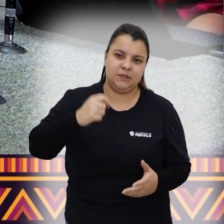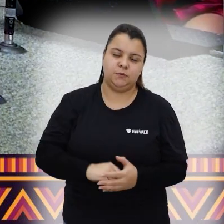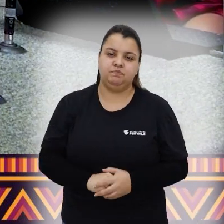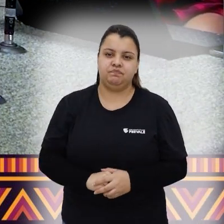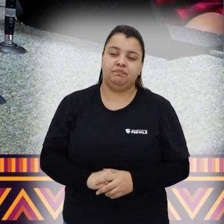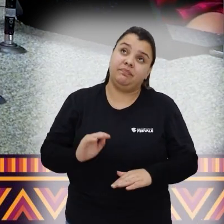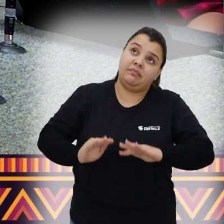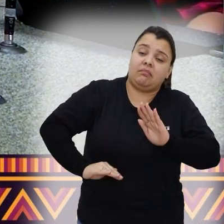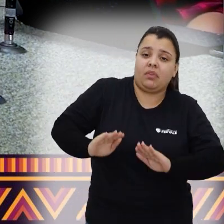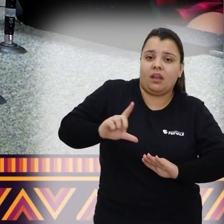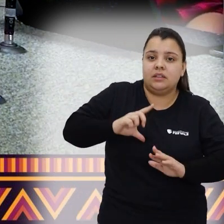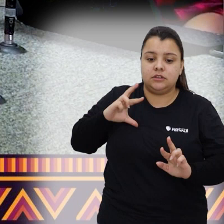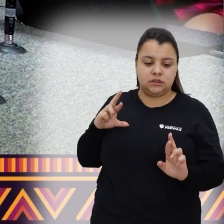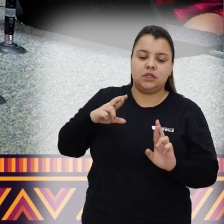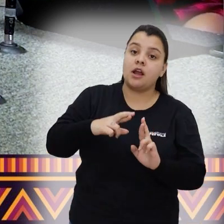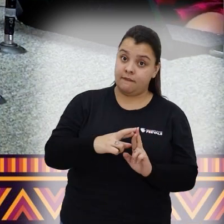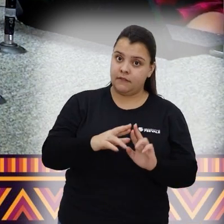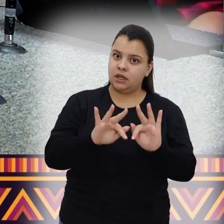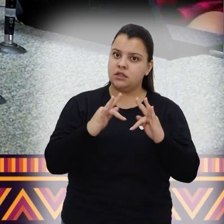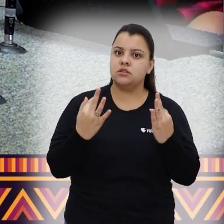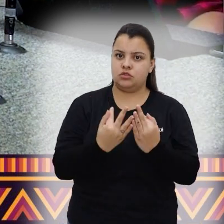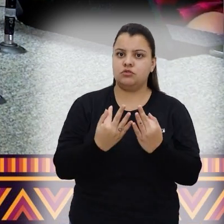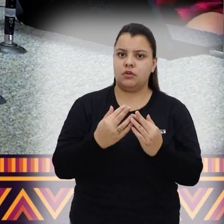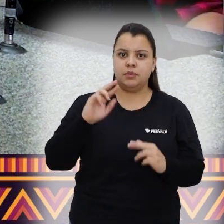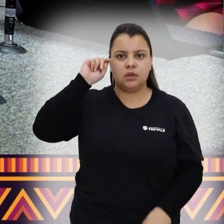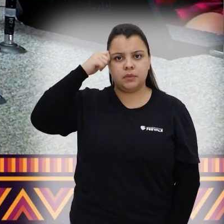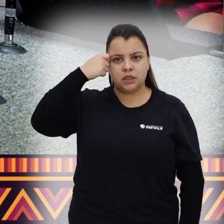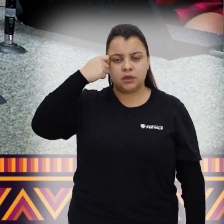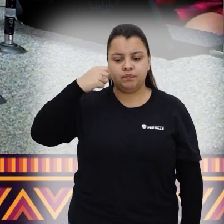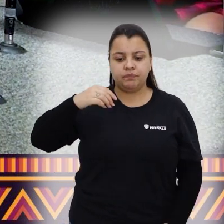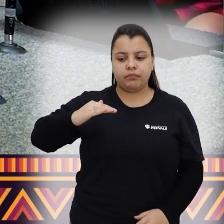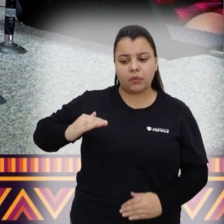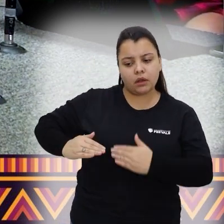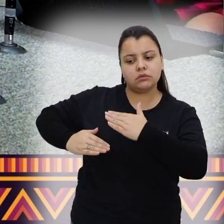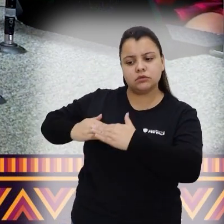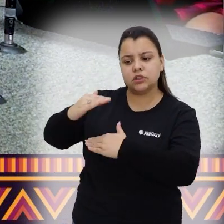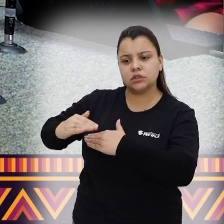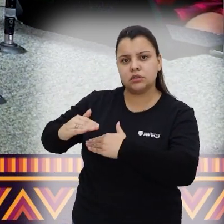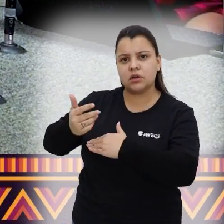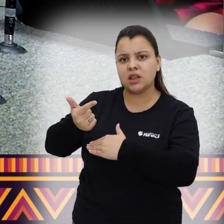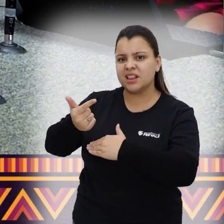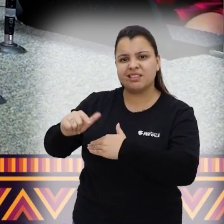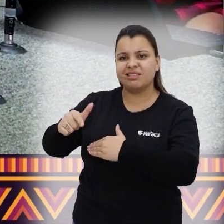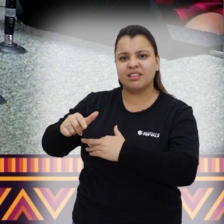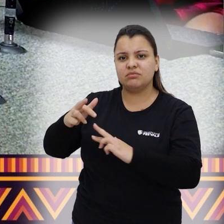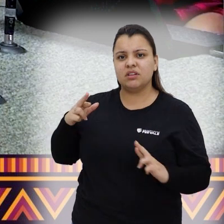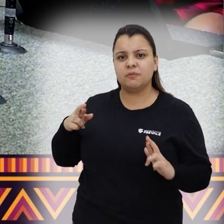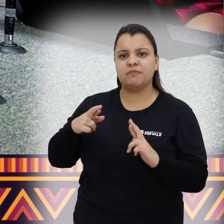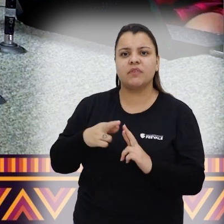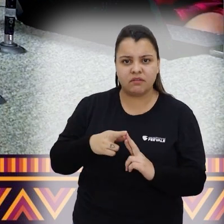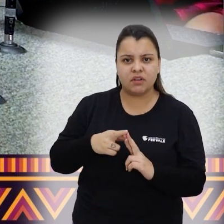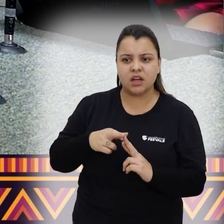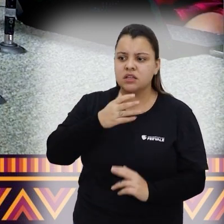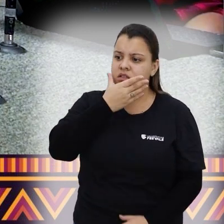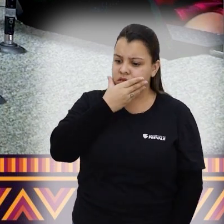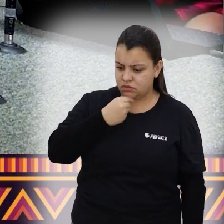embora tivesse todas as referências de famílias negras, mas eu cresço sem as referências de um menino negro e sem a percepção